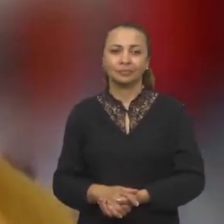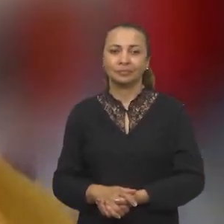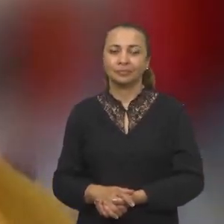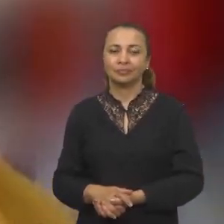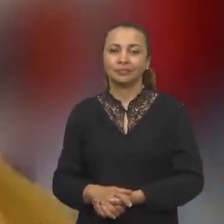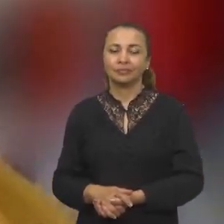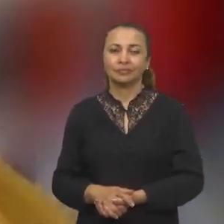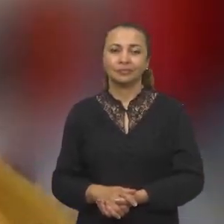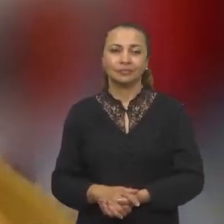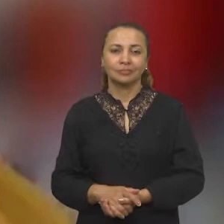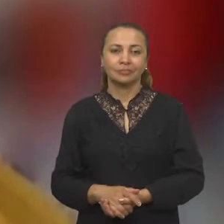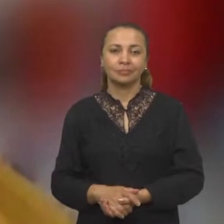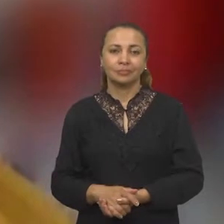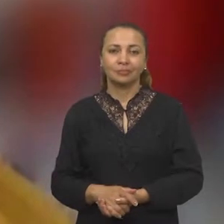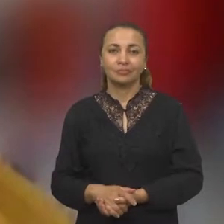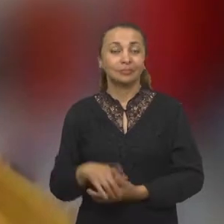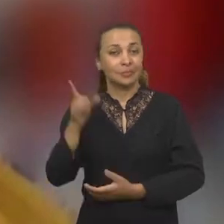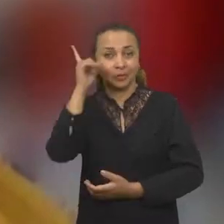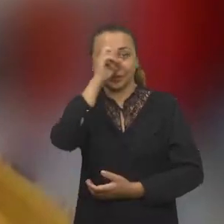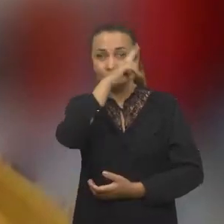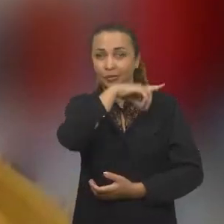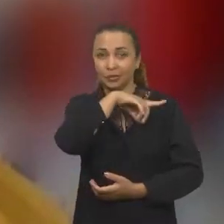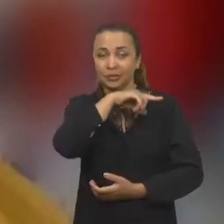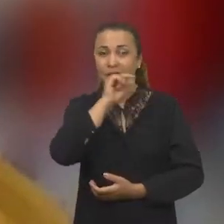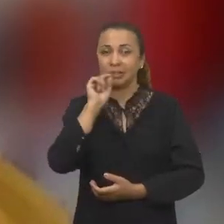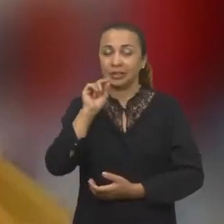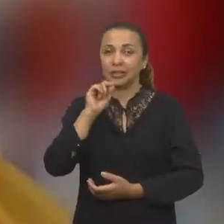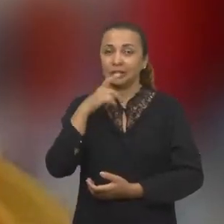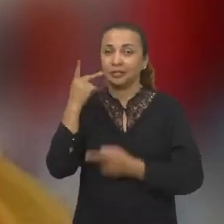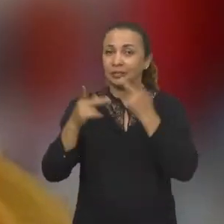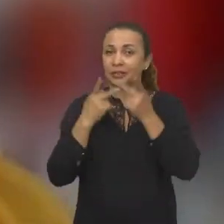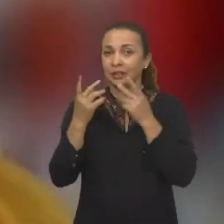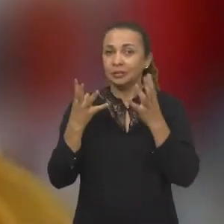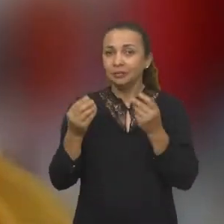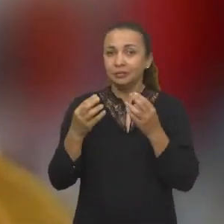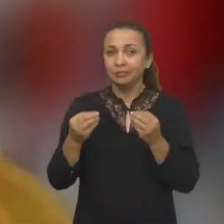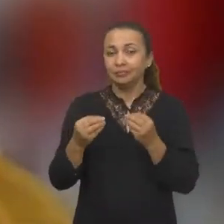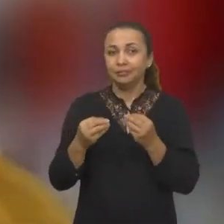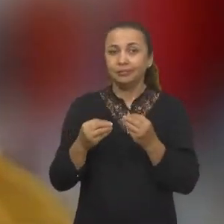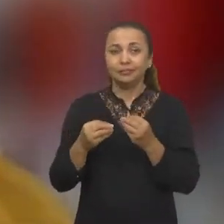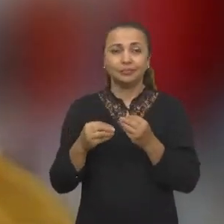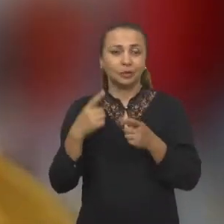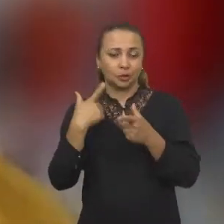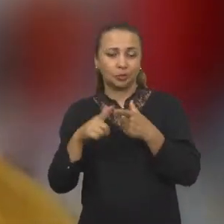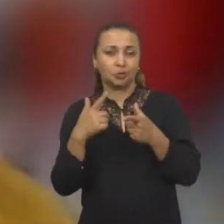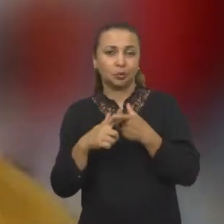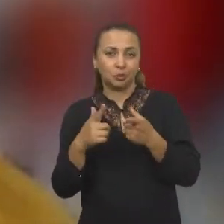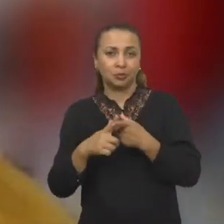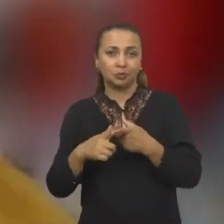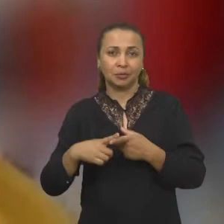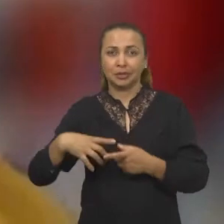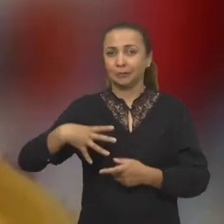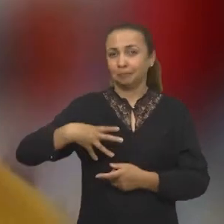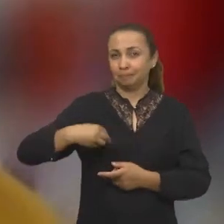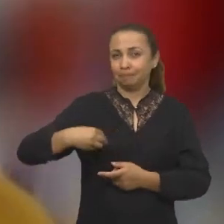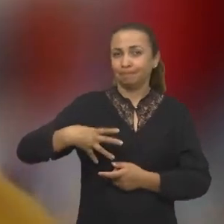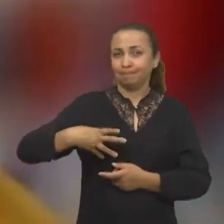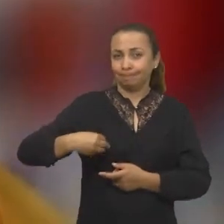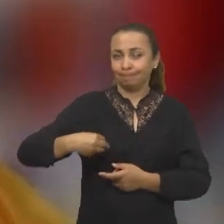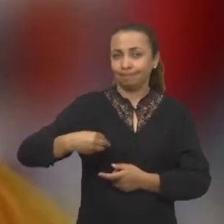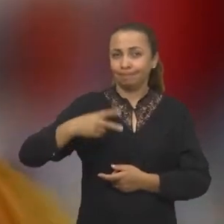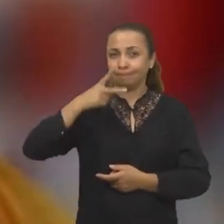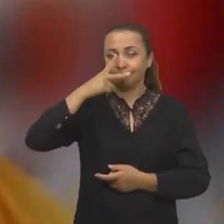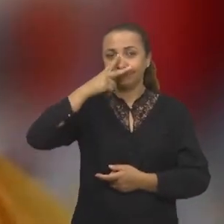acontecem porque essa criança ainda não aprendeu a sugar direito essa mama. Às vezes a